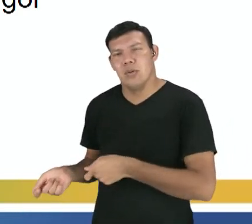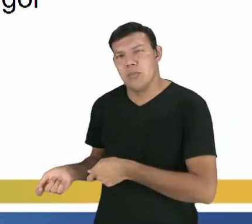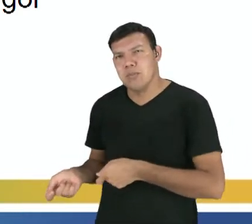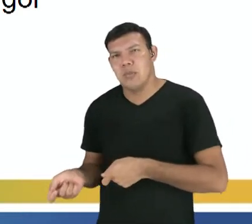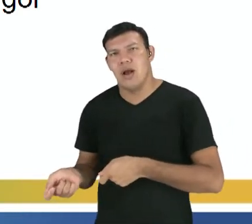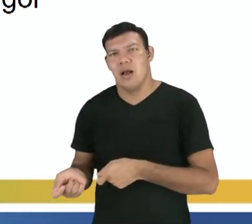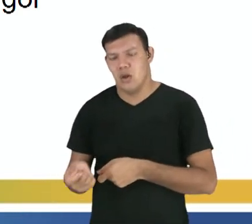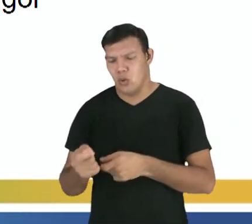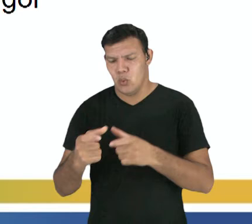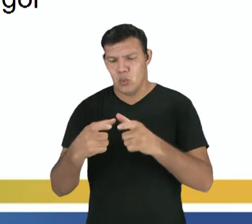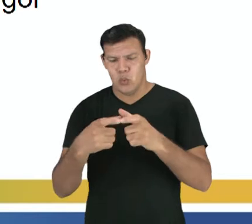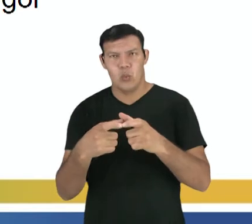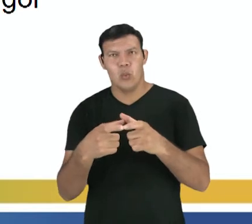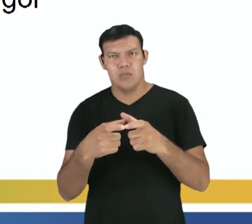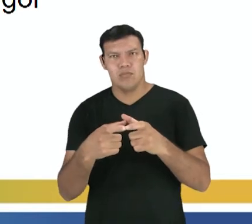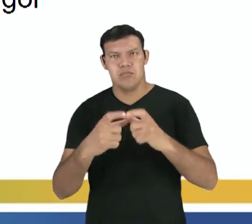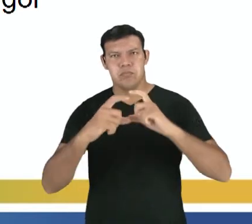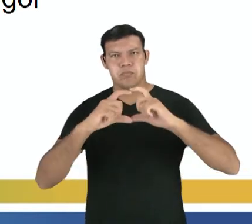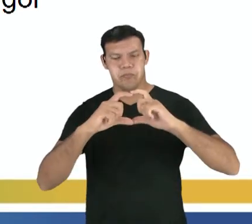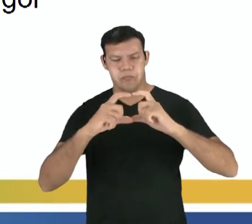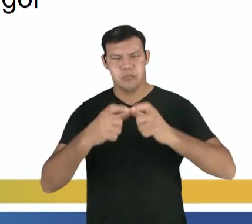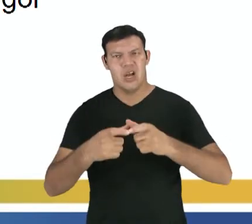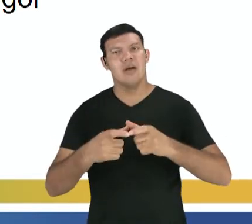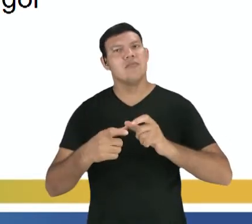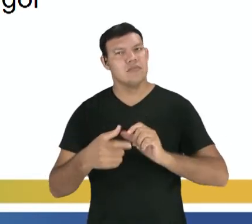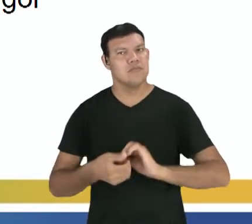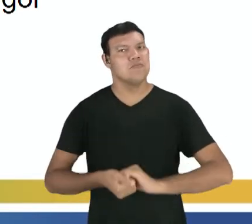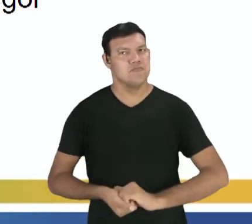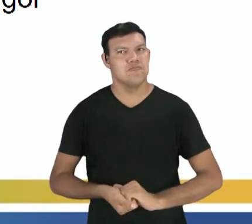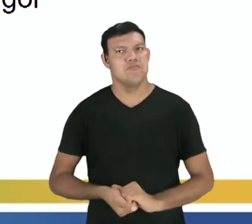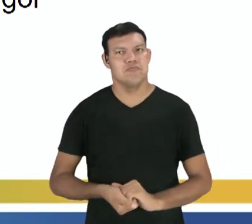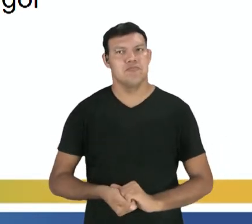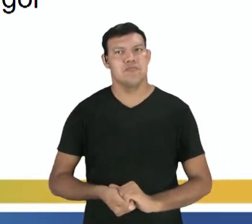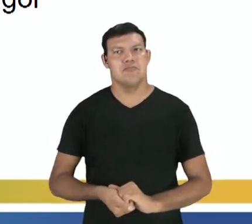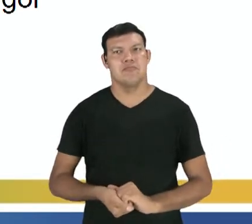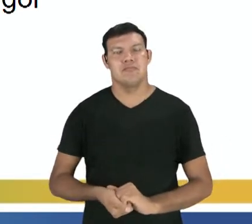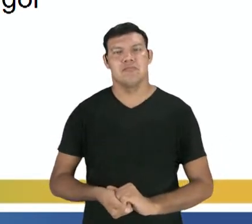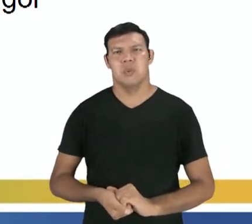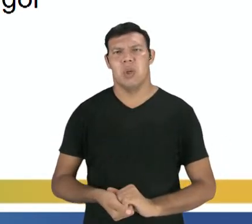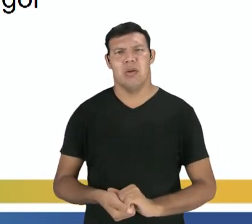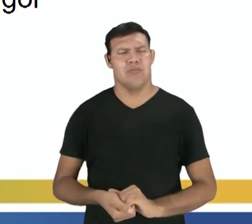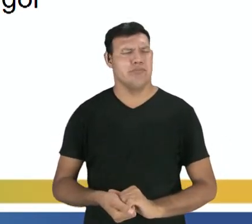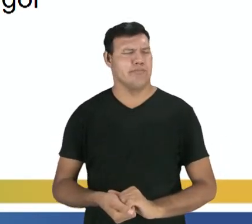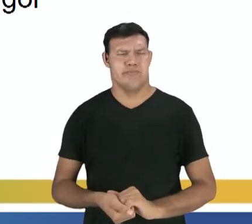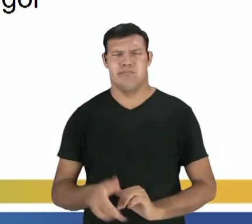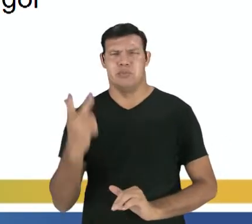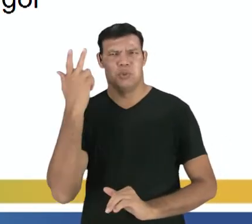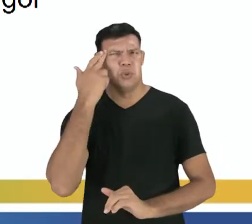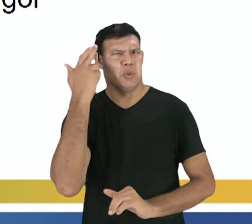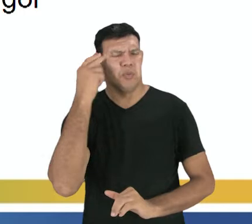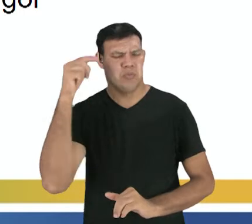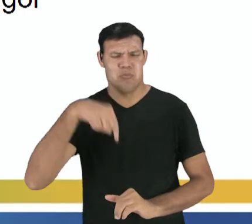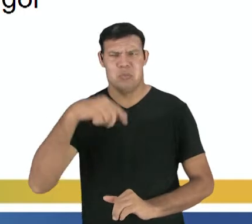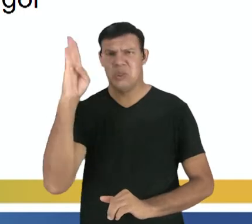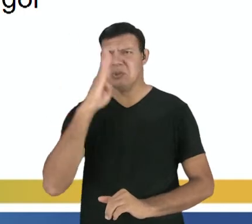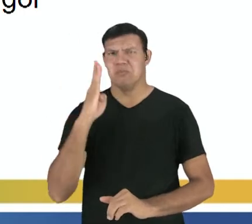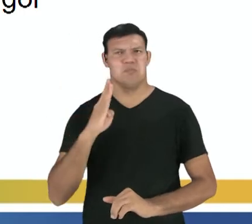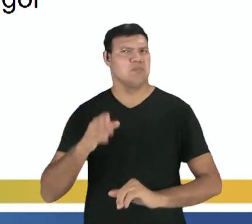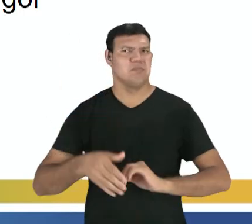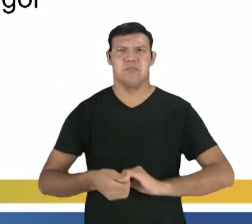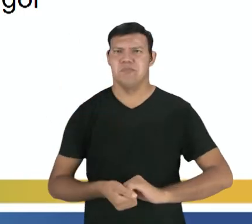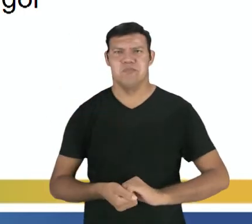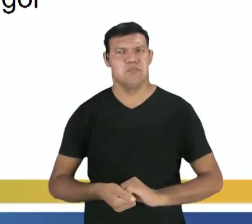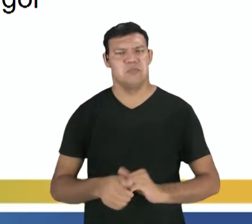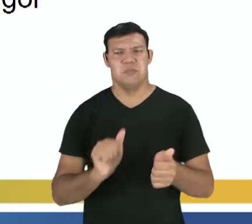uma bola ou um disco, tá? O hockey, que não nos é nada familiar, não é comum aqui no nosso país